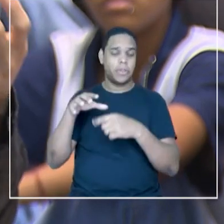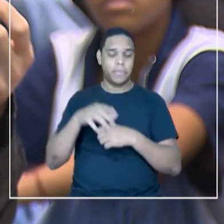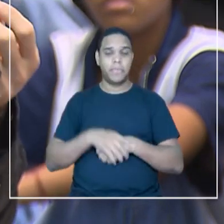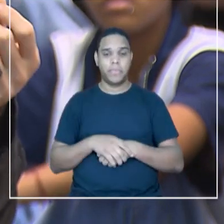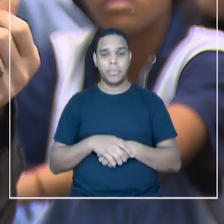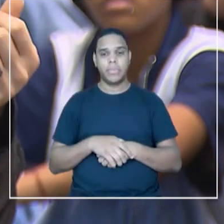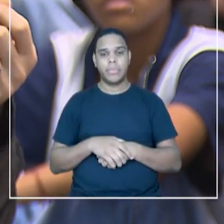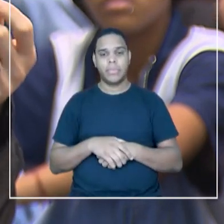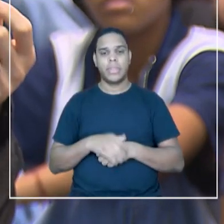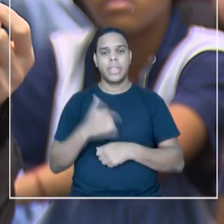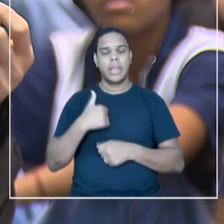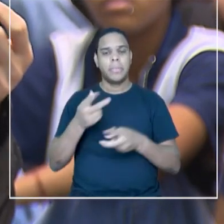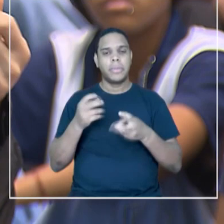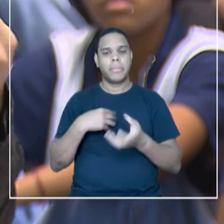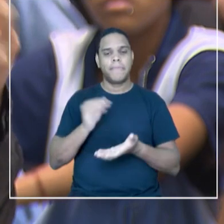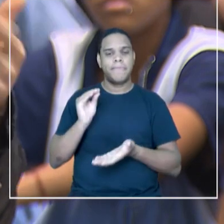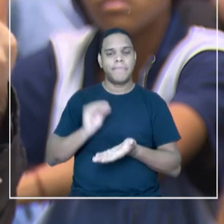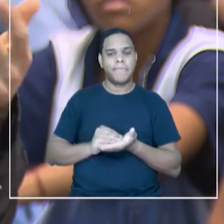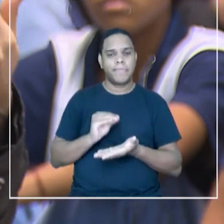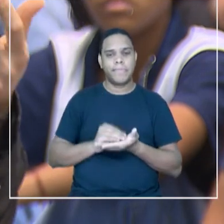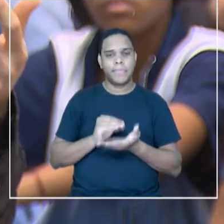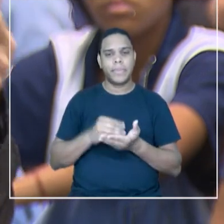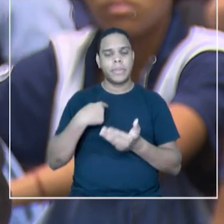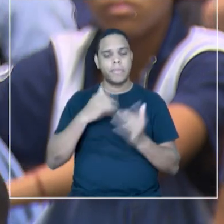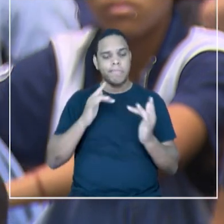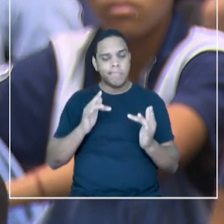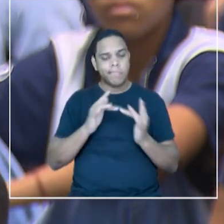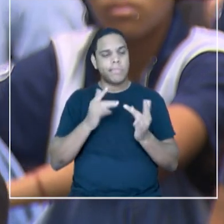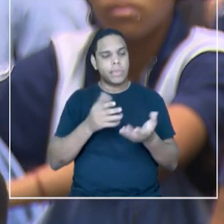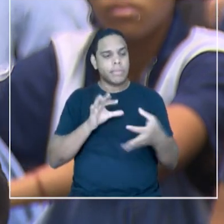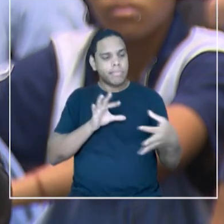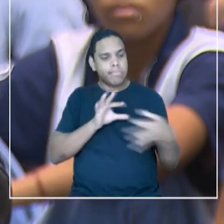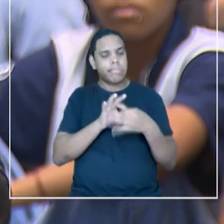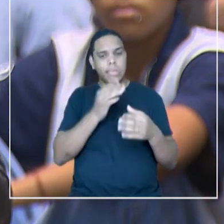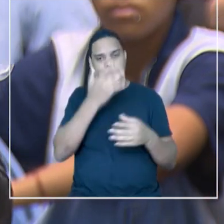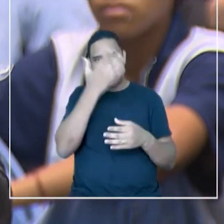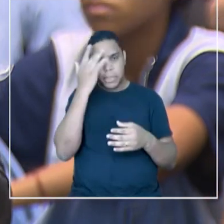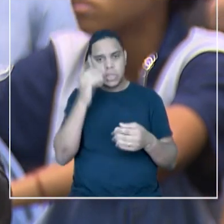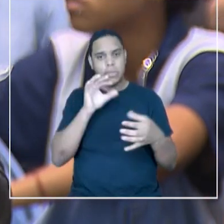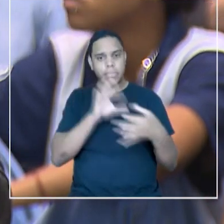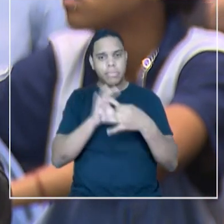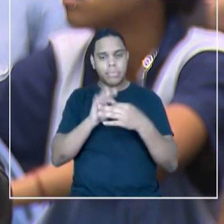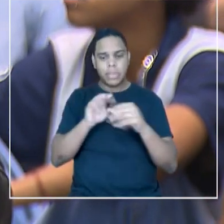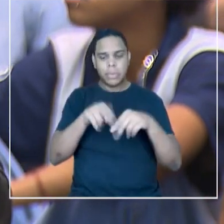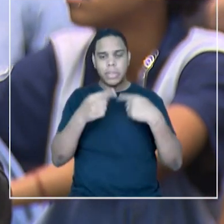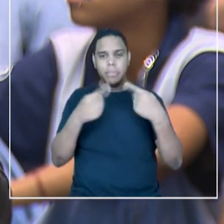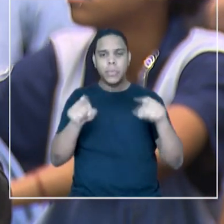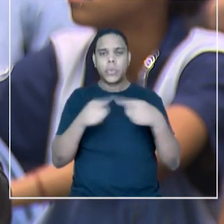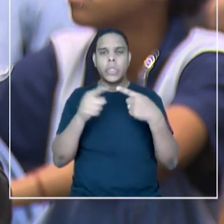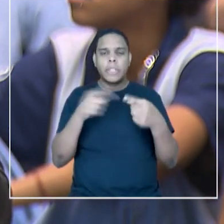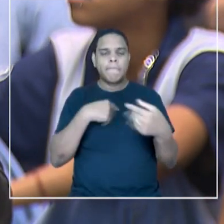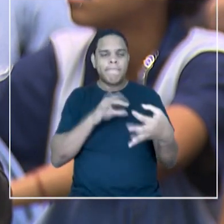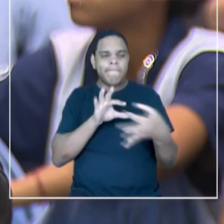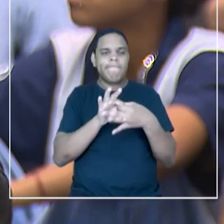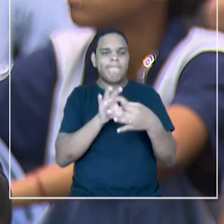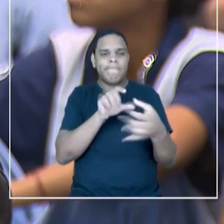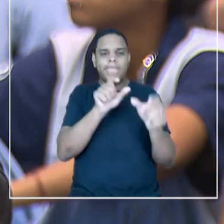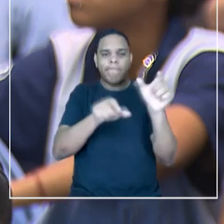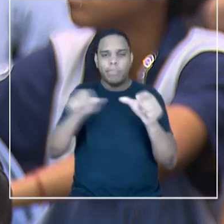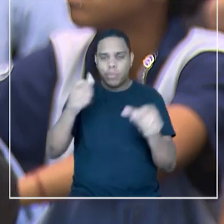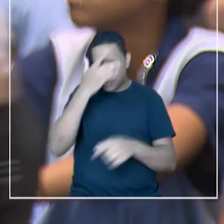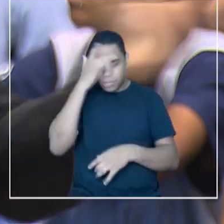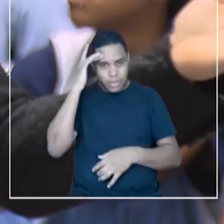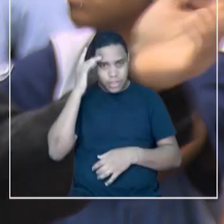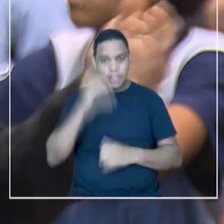estava sentindo falta era, de alguma forma, conseguir me conectar com as pessoas através da letra da música, né? Porque eu direto ouvia umas